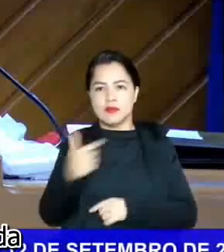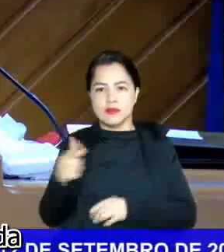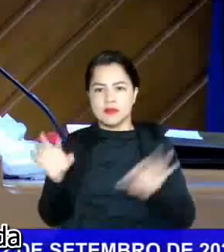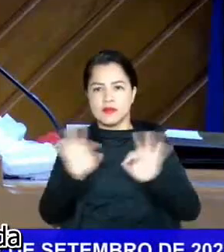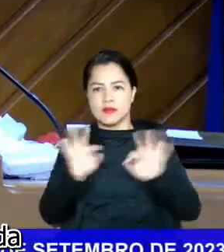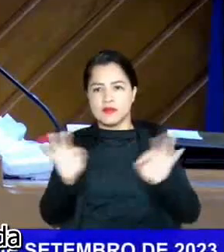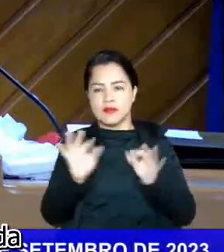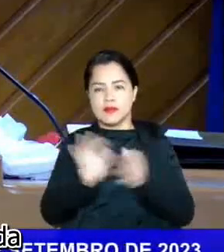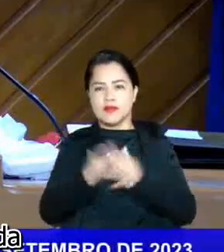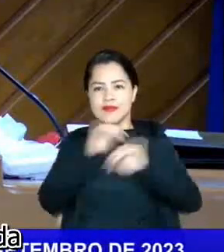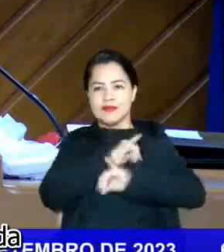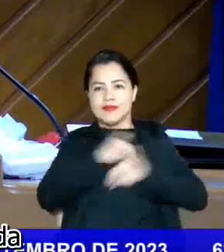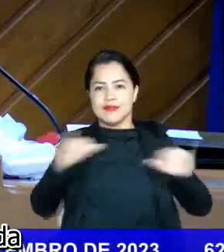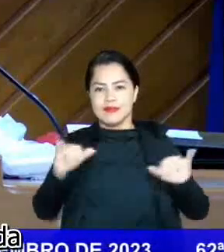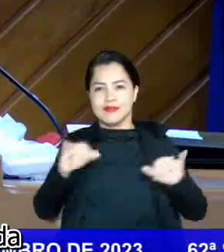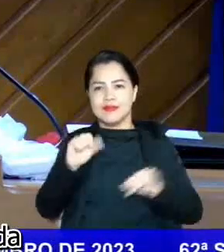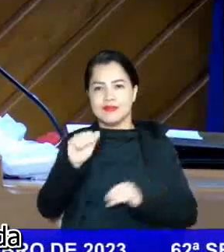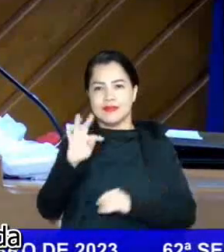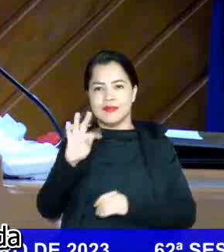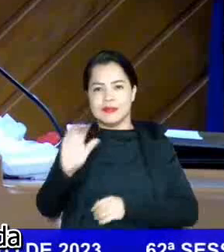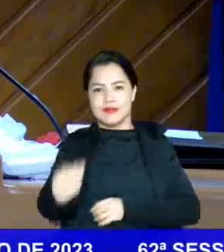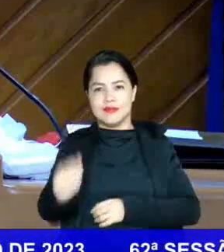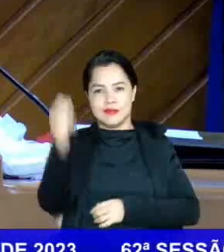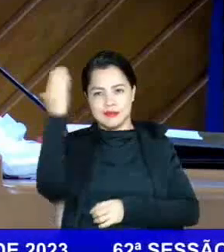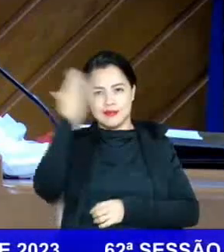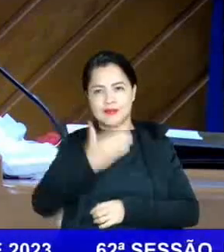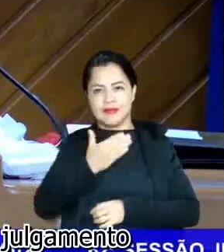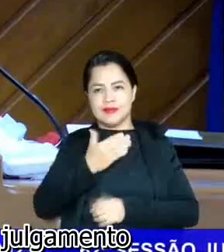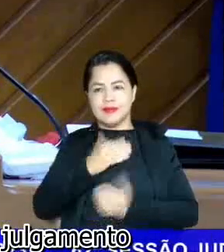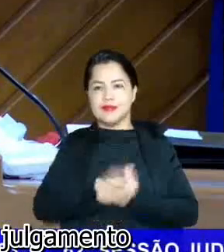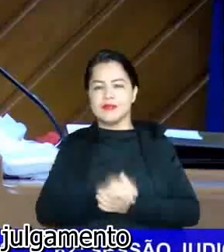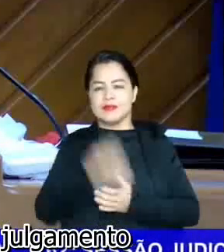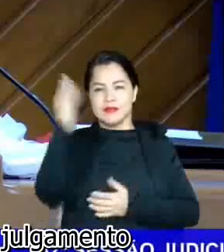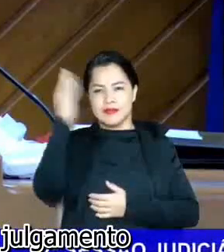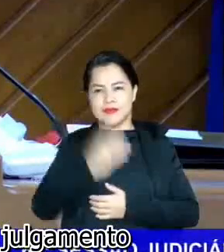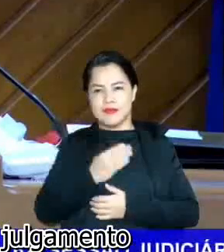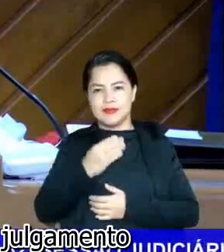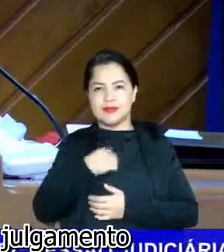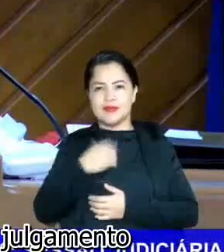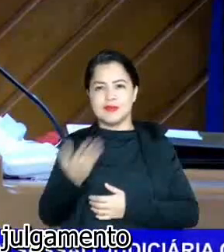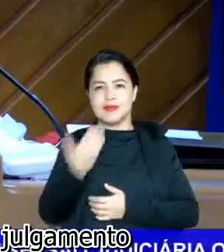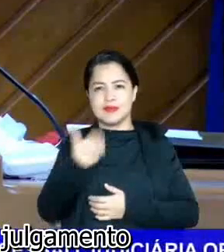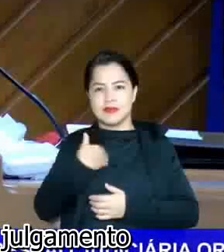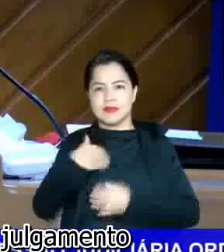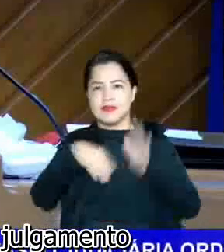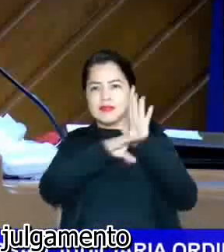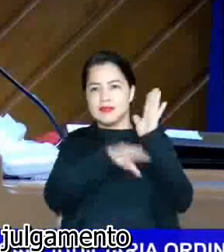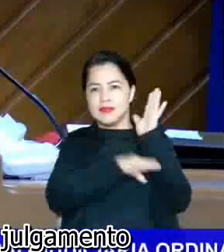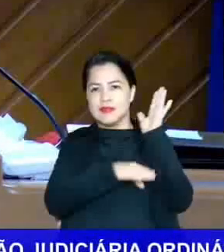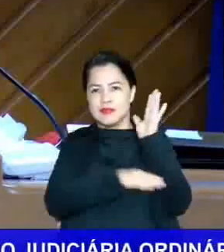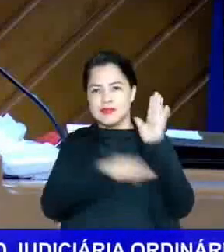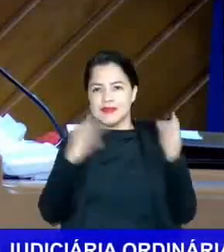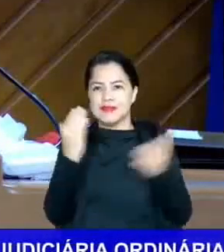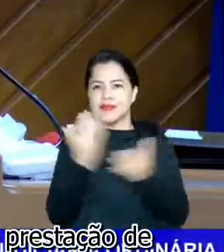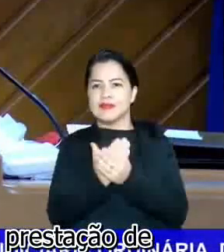óbice, eu declaro a ata por aprovada. Está aprovada a ata, vamos então aos processos em